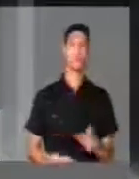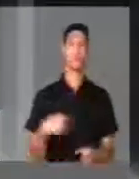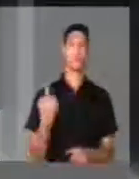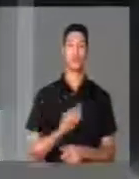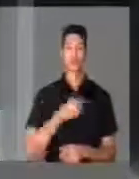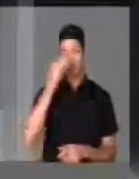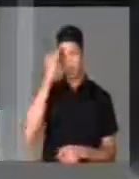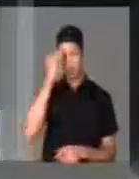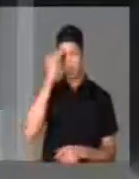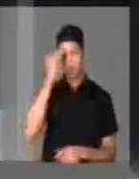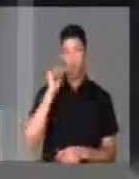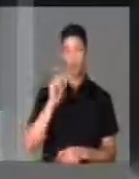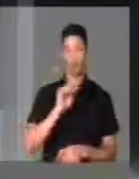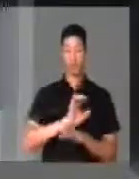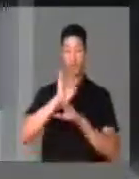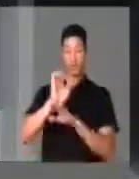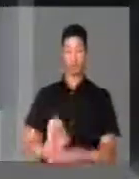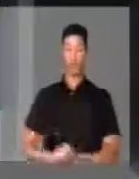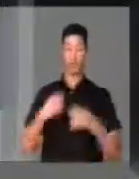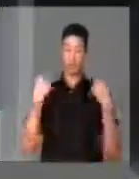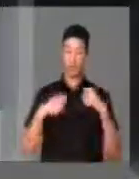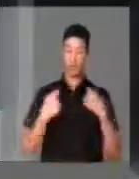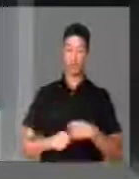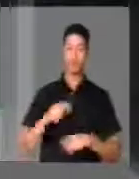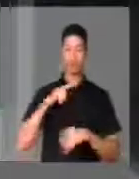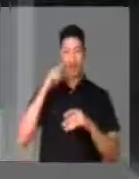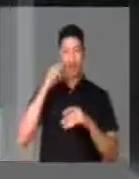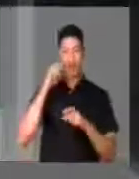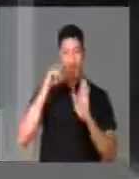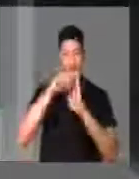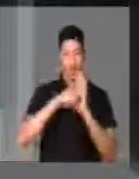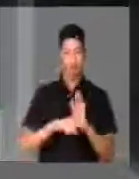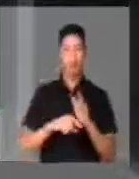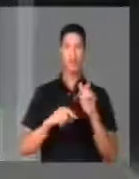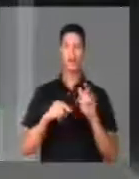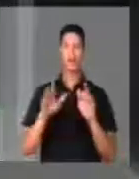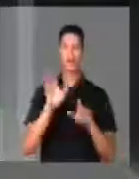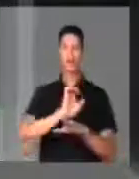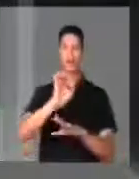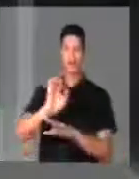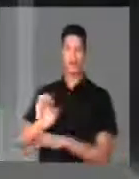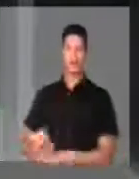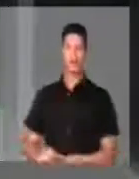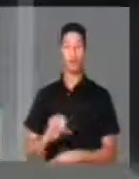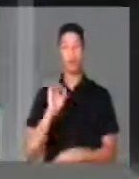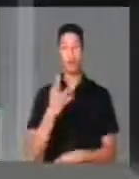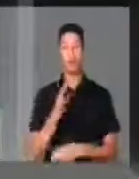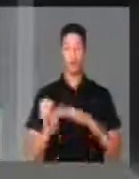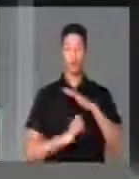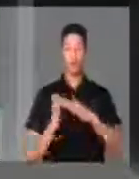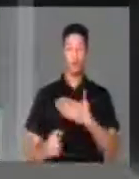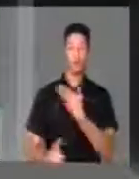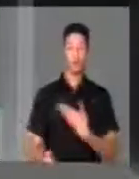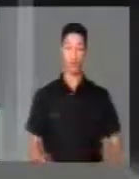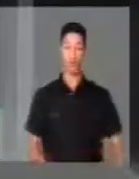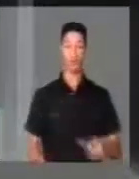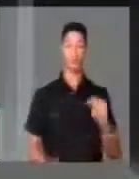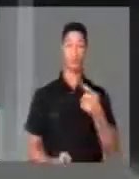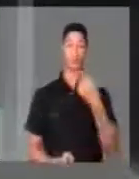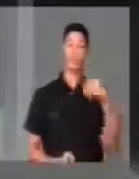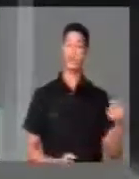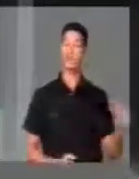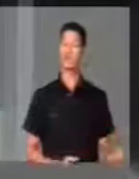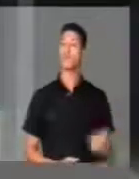nosso entendimento. Os estados precisam analisar aquelas estatais ou aquelas empresas públicas que